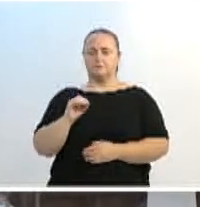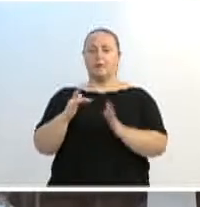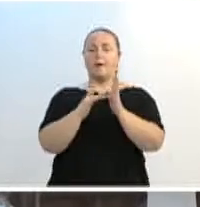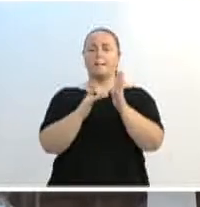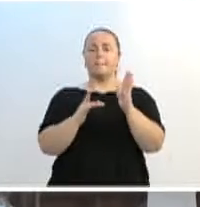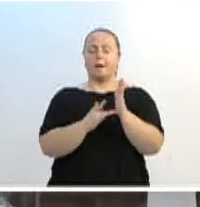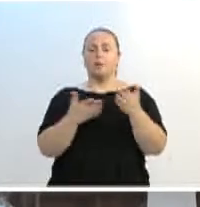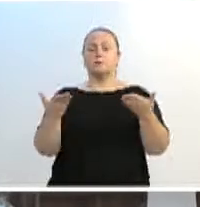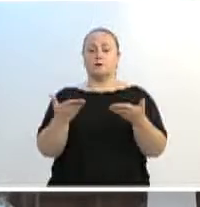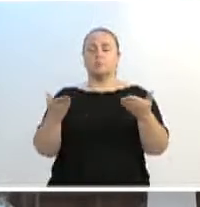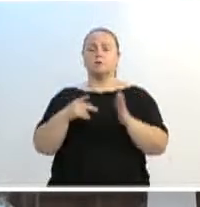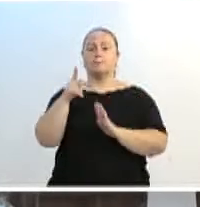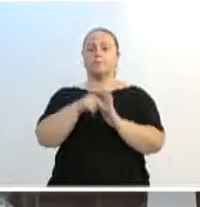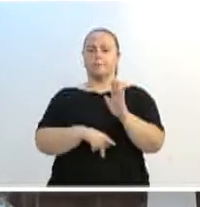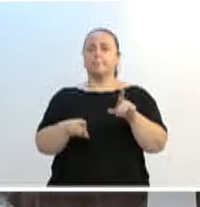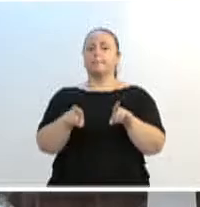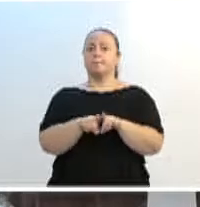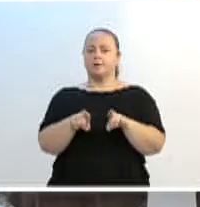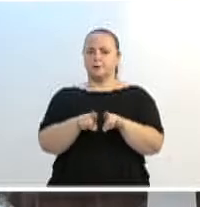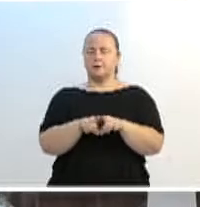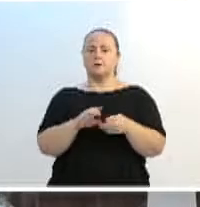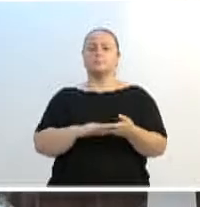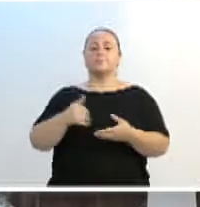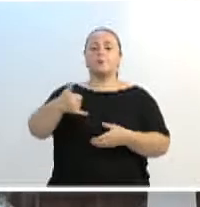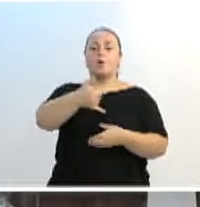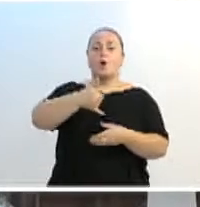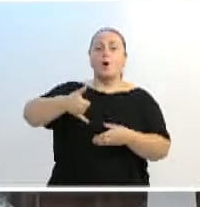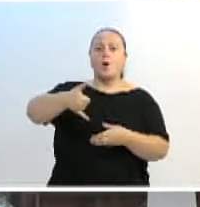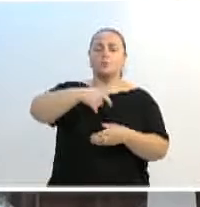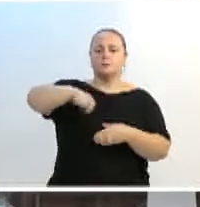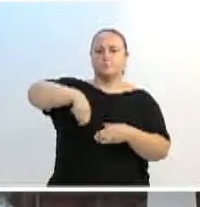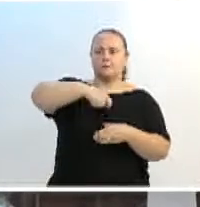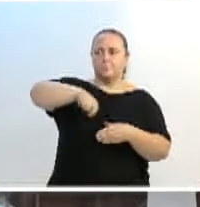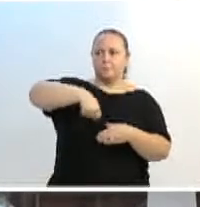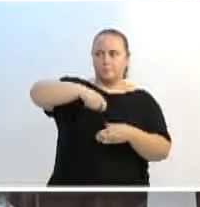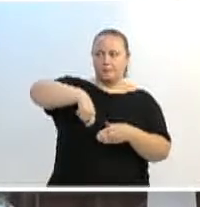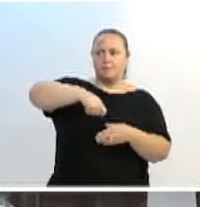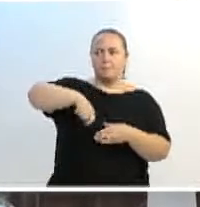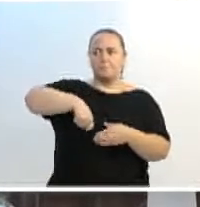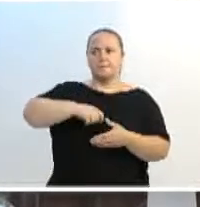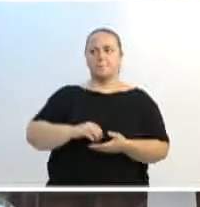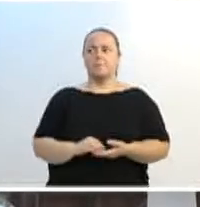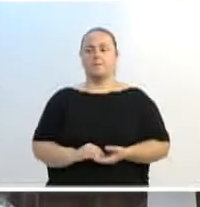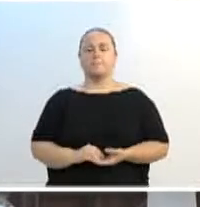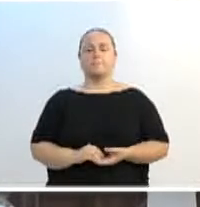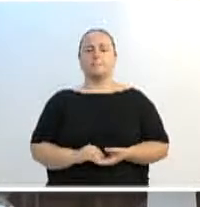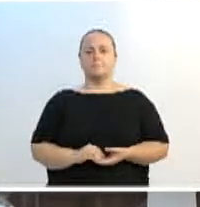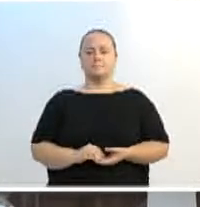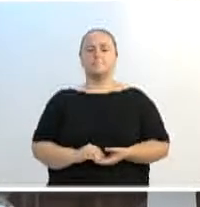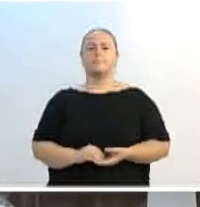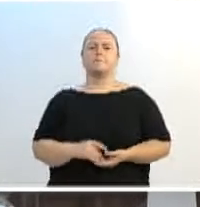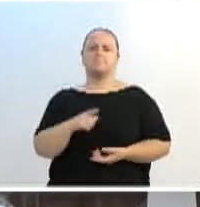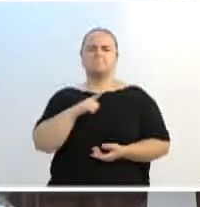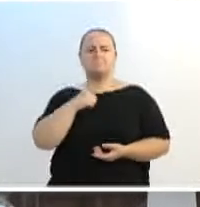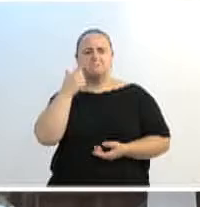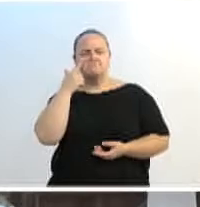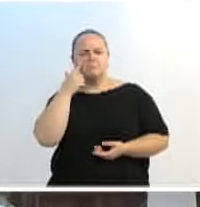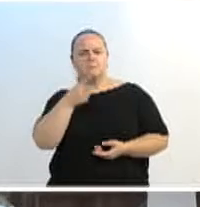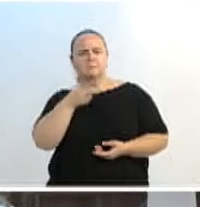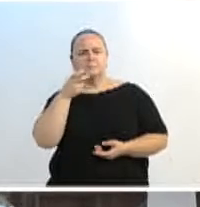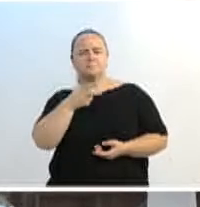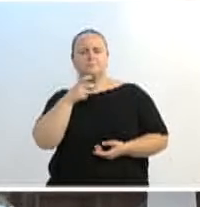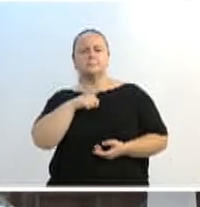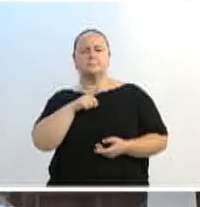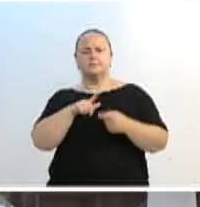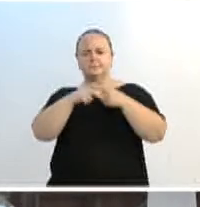está rodando aí também, a questão do óleo de cozinha, que foi visto alguns vícios de inconstitucionalidade, mas nós